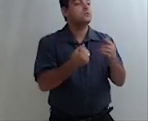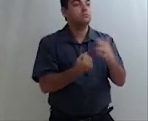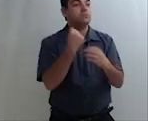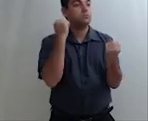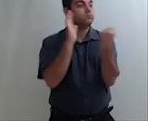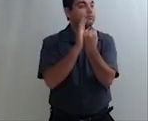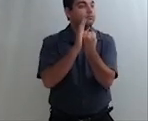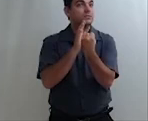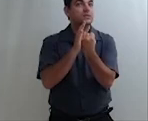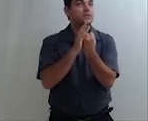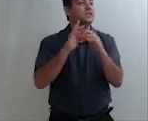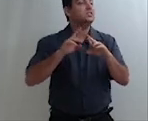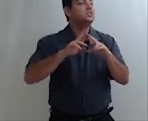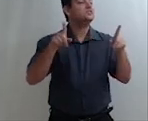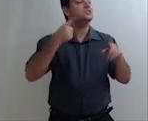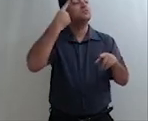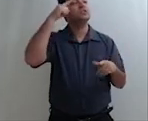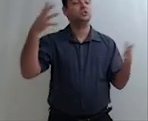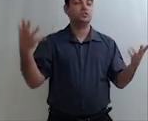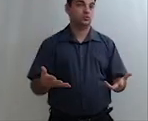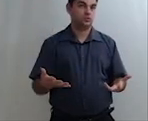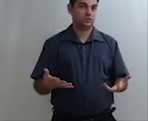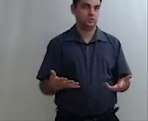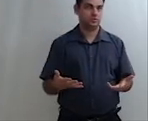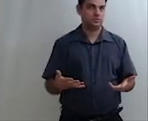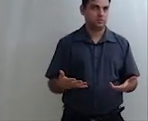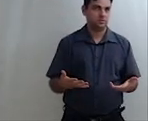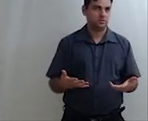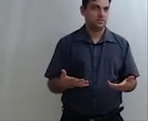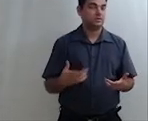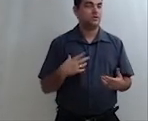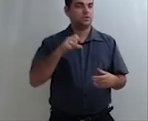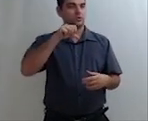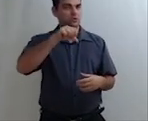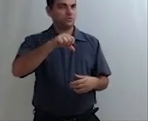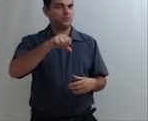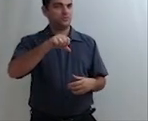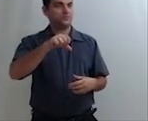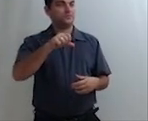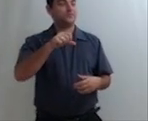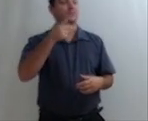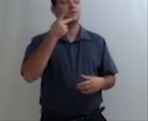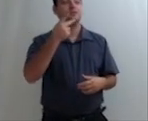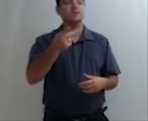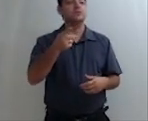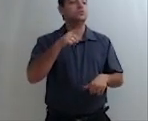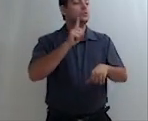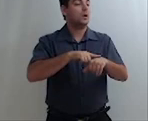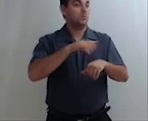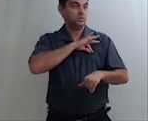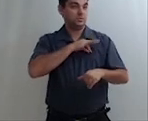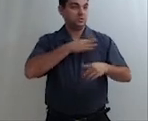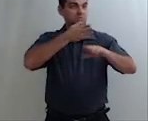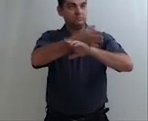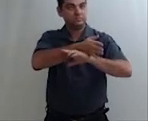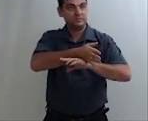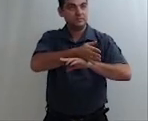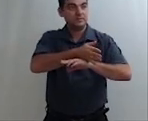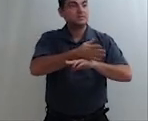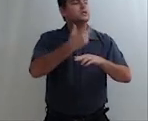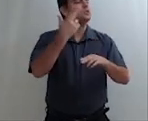distinta da data atual tópico nove apesar do procedimento de apreensão ocorrido nos estritos termos da